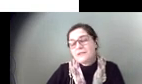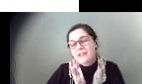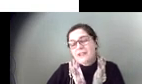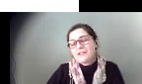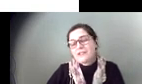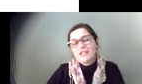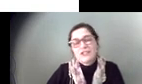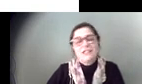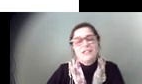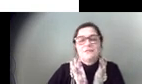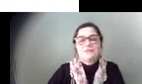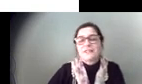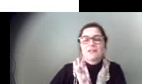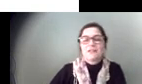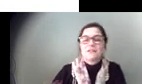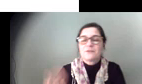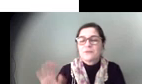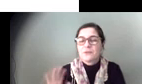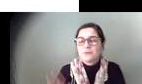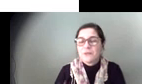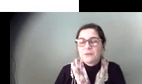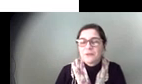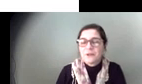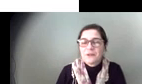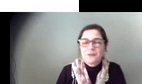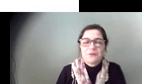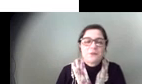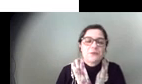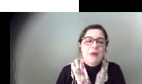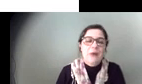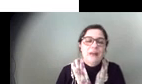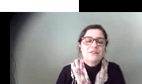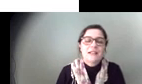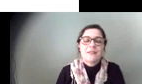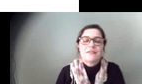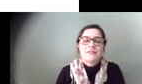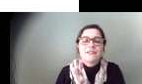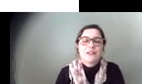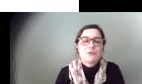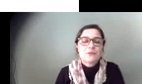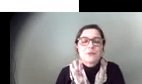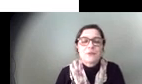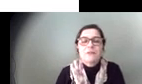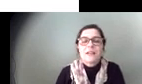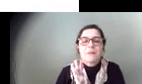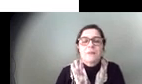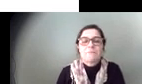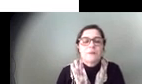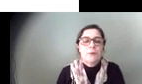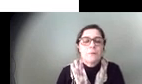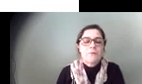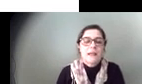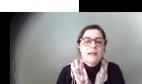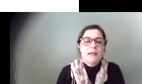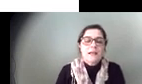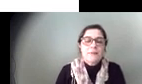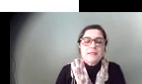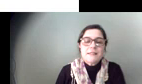eu mando os dados direitinho, né, que eu estava num período meio tumultuado e acabei invertendo os números aí, tá